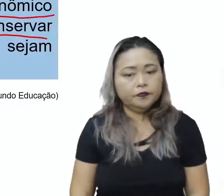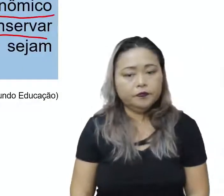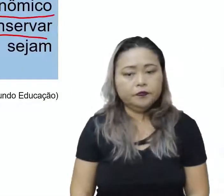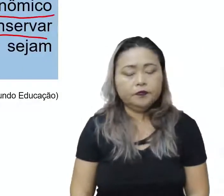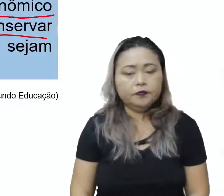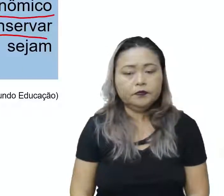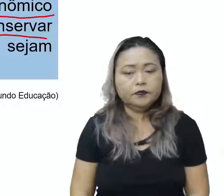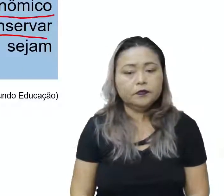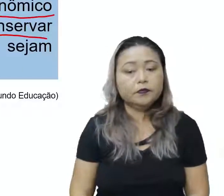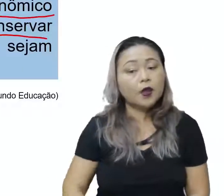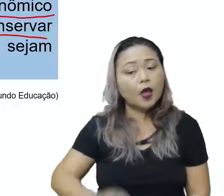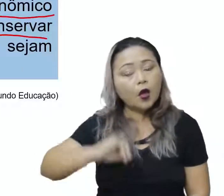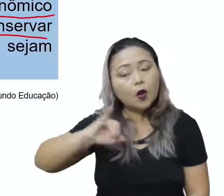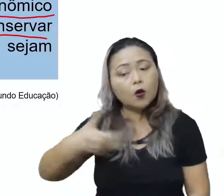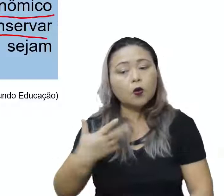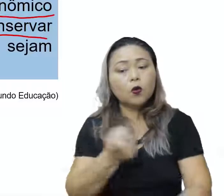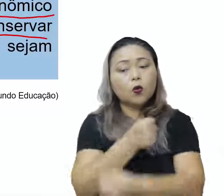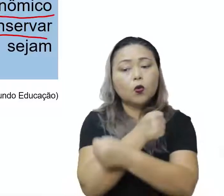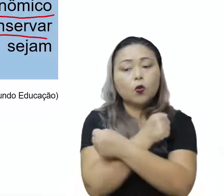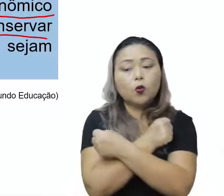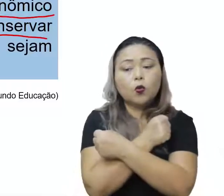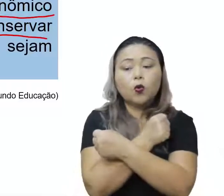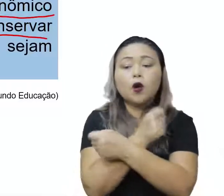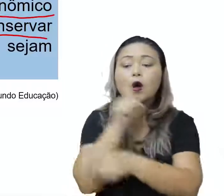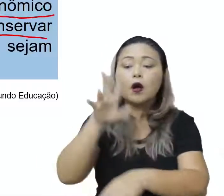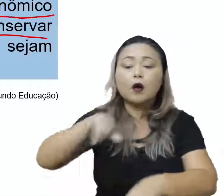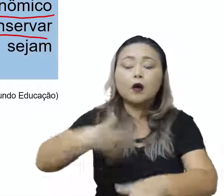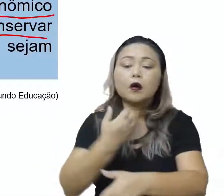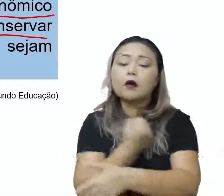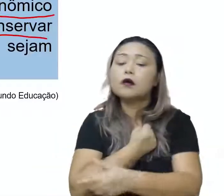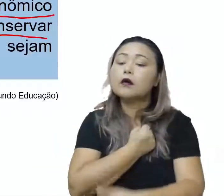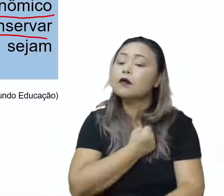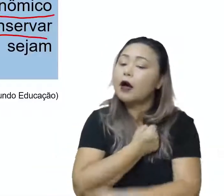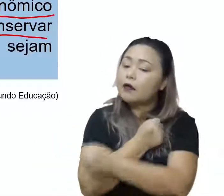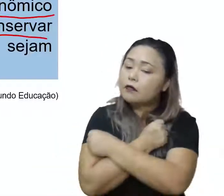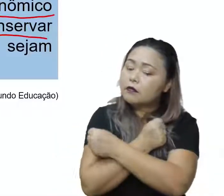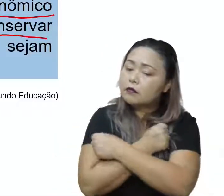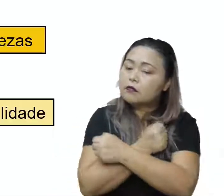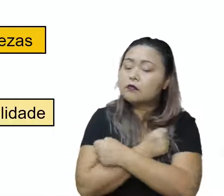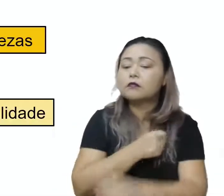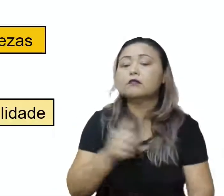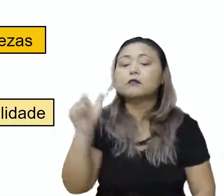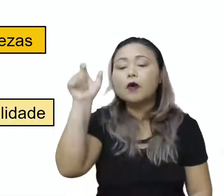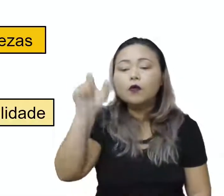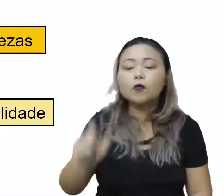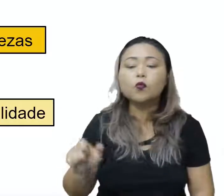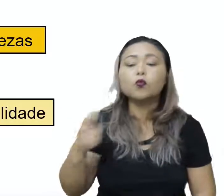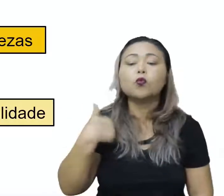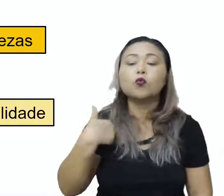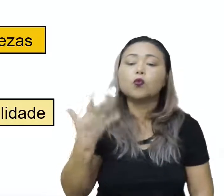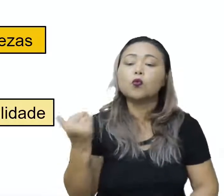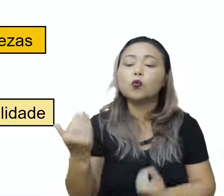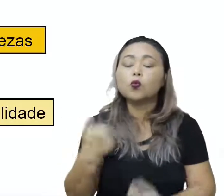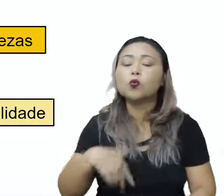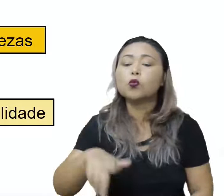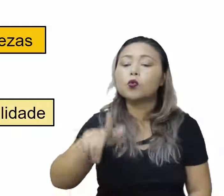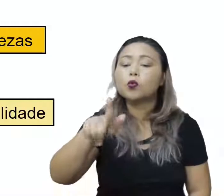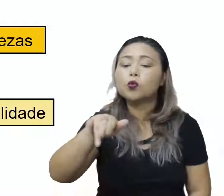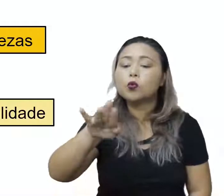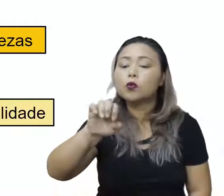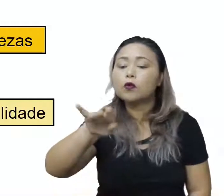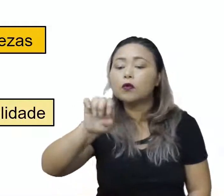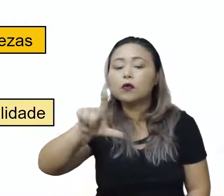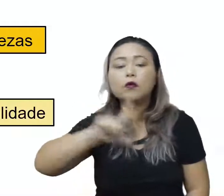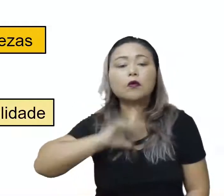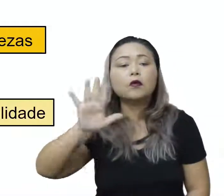Mandar aproveitar e mandar um abraço para a nossa diretora do estúdio, a Gisele, né? É uma moça muito legal. Valeu, vamos lá.